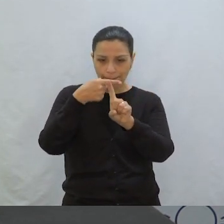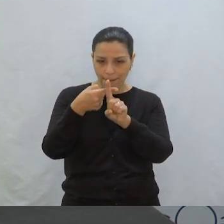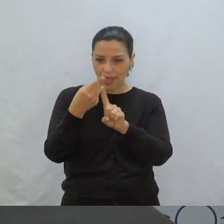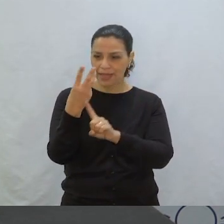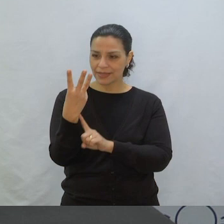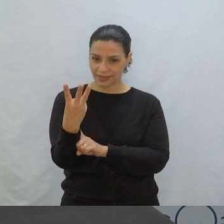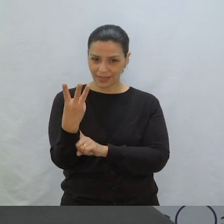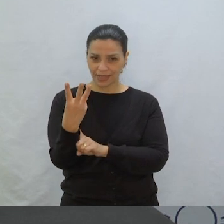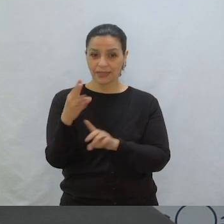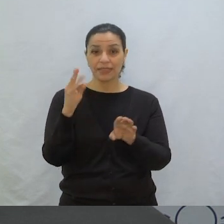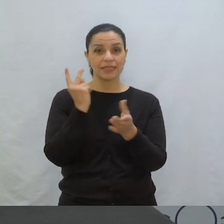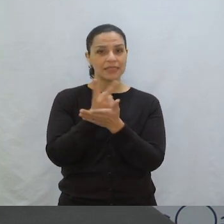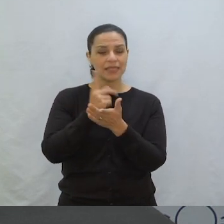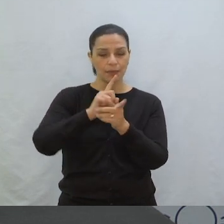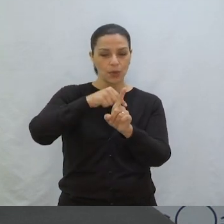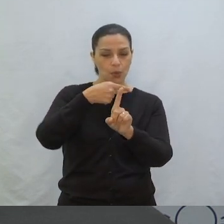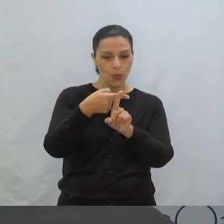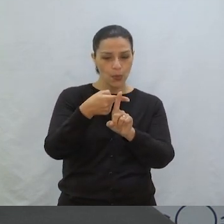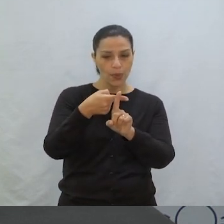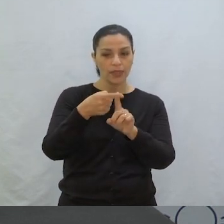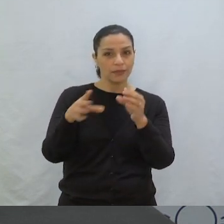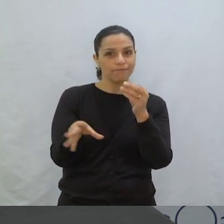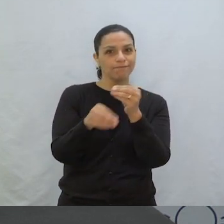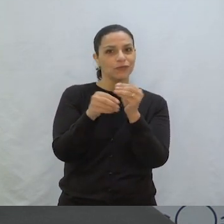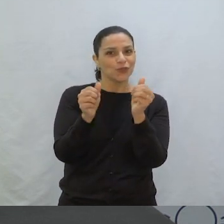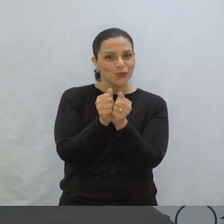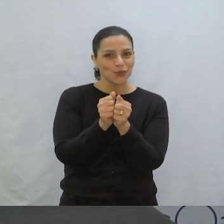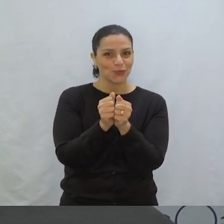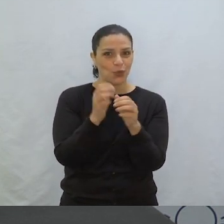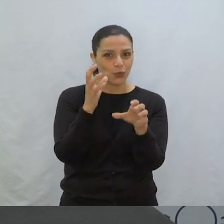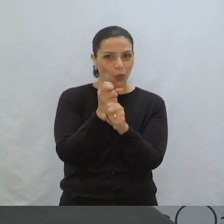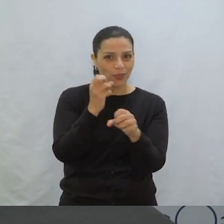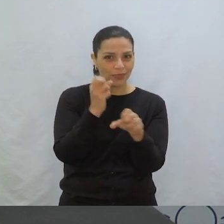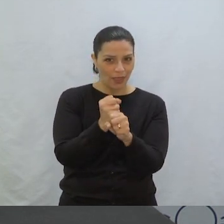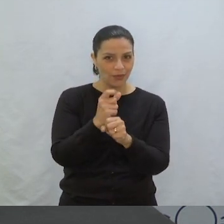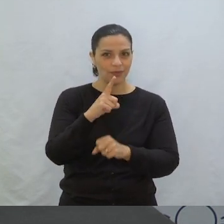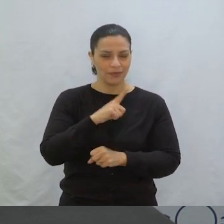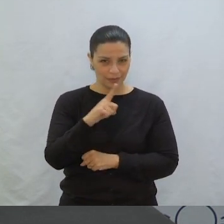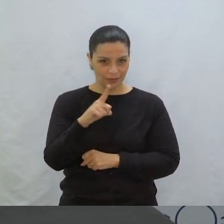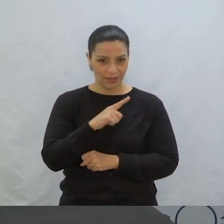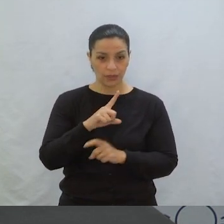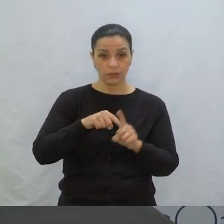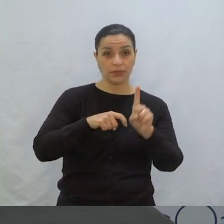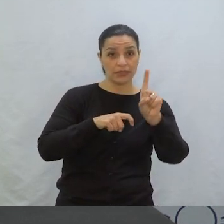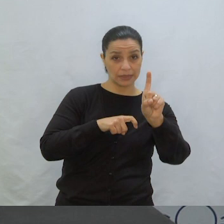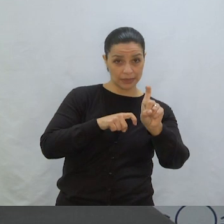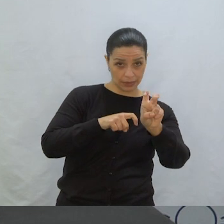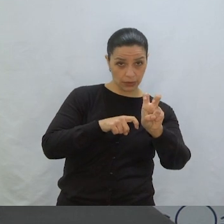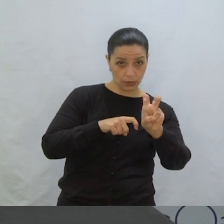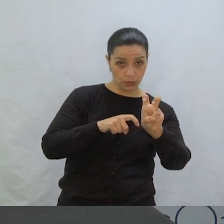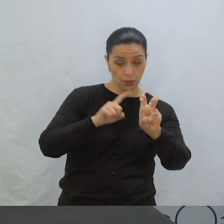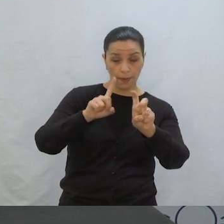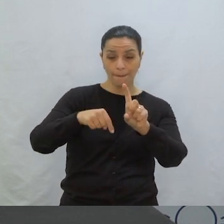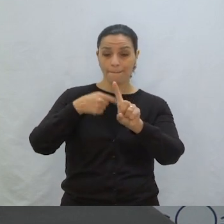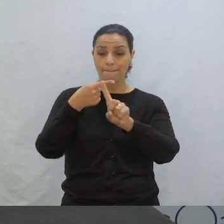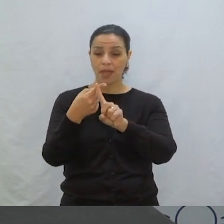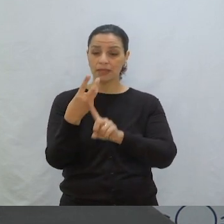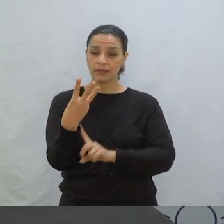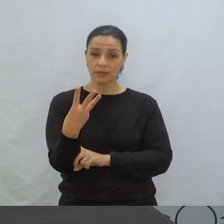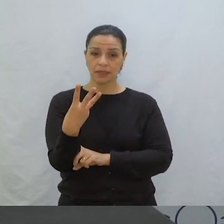olhar o sinalzinho, a cruzinha. Então, toda vez que aparecer este sinal, nós vamos ter uma adição. Nós vamos somar. Então, 5